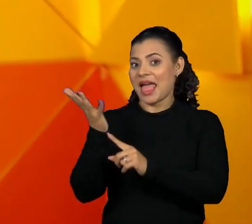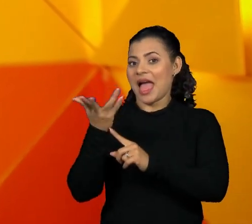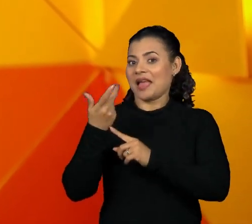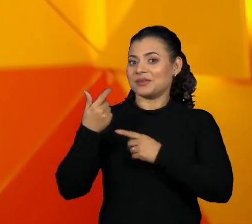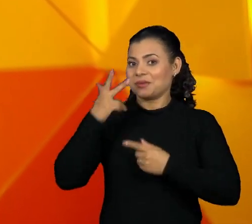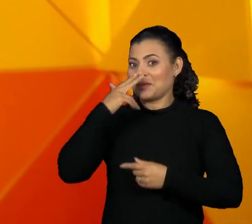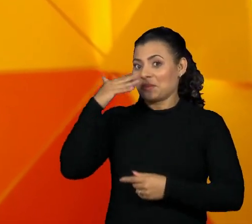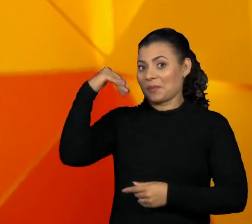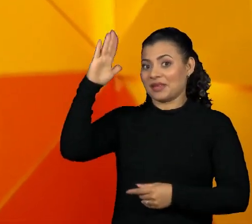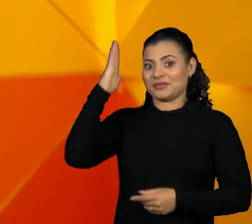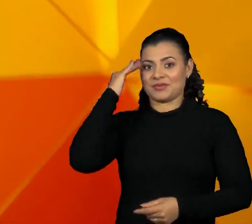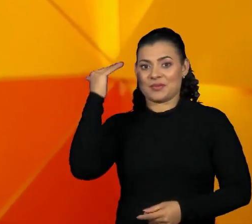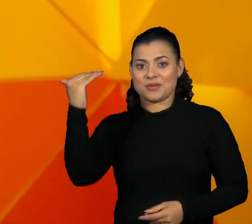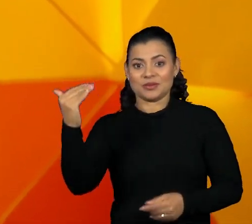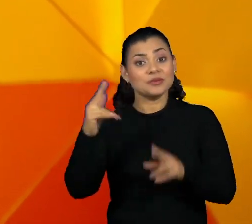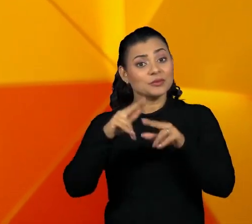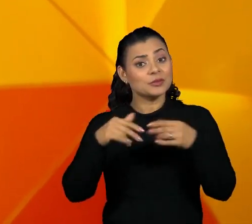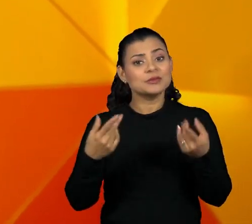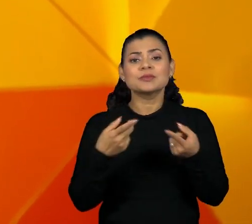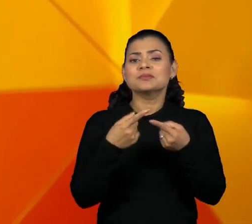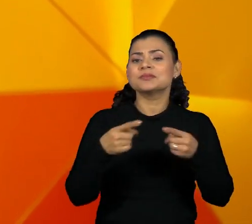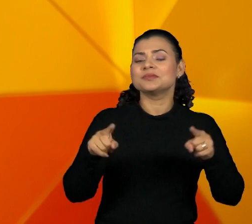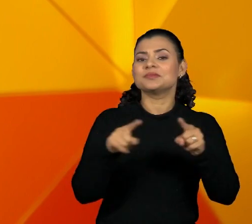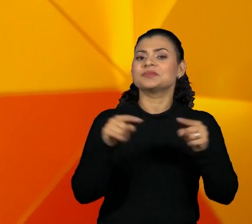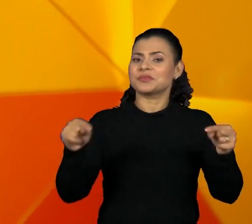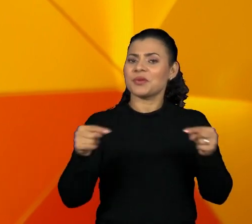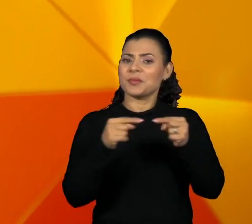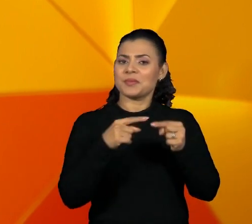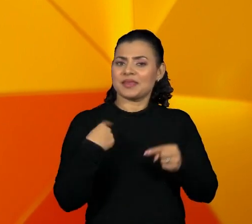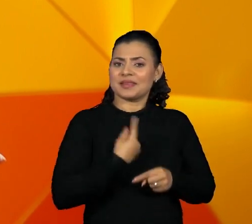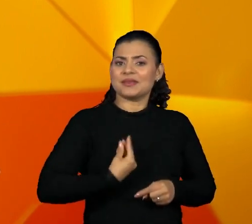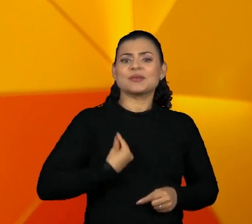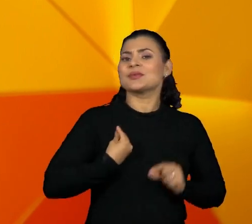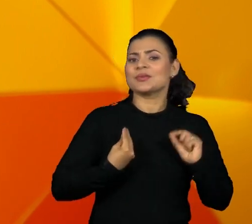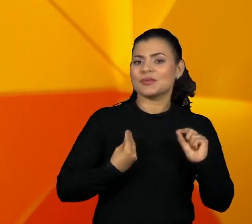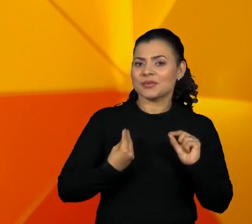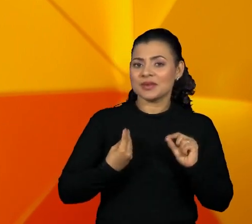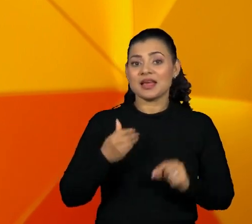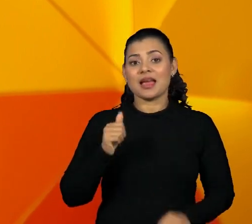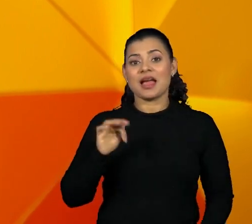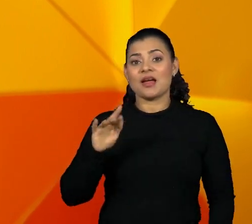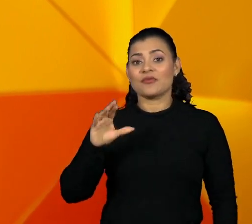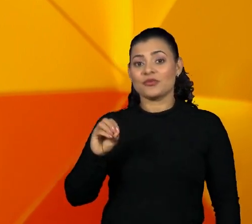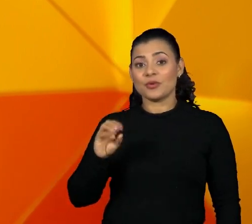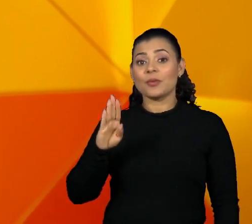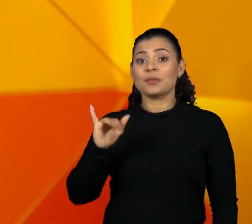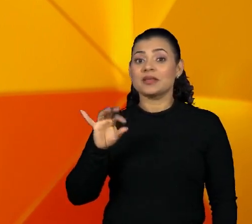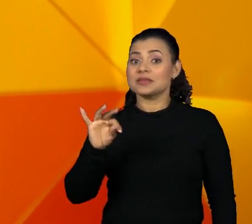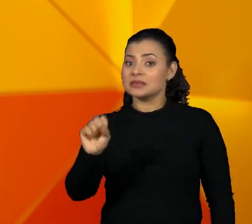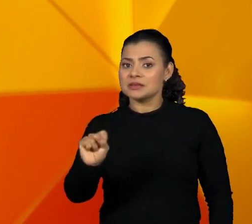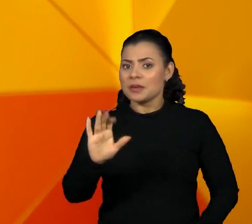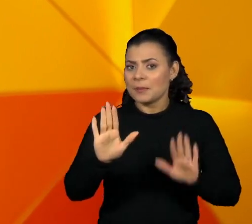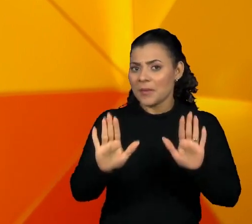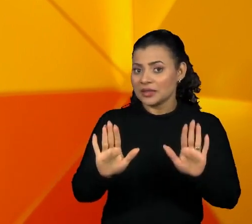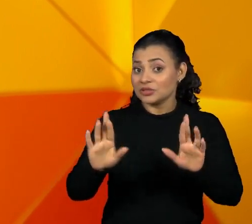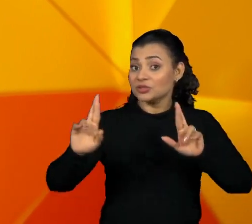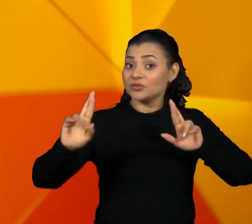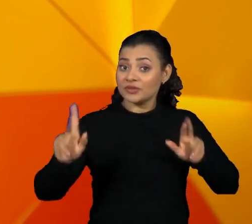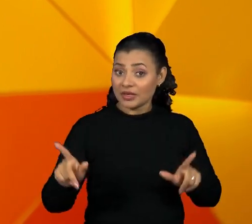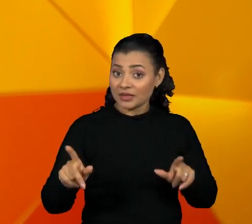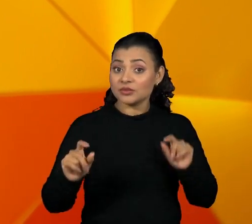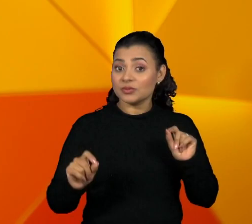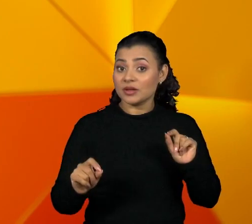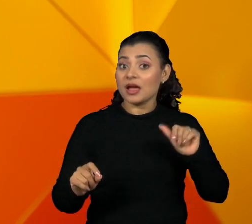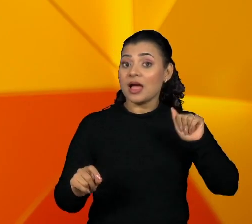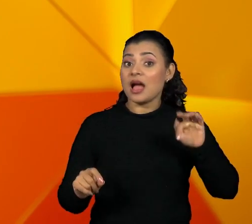nós escolhemos falar de um ritmo que tem tudo a ver com a gente, né? Os afrobeats. E aí não confunda afrobeat